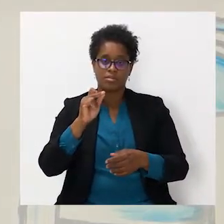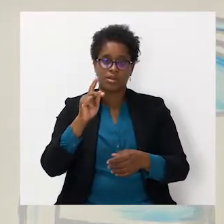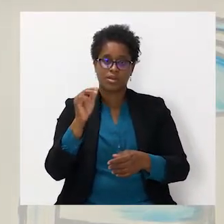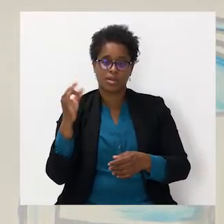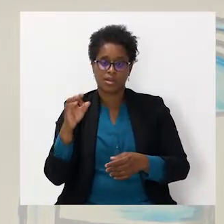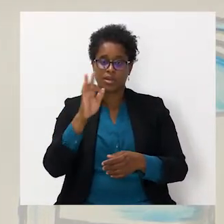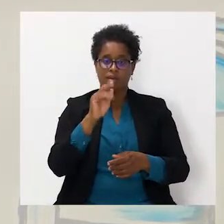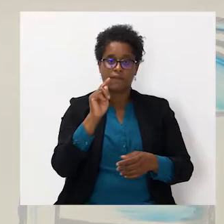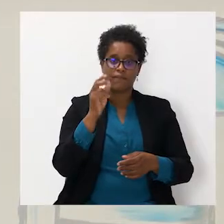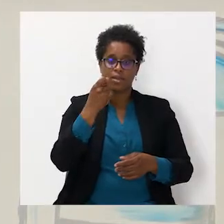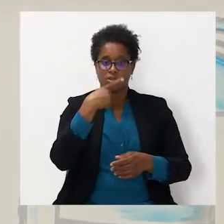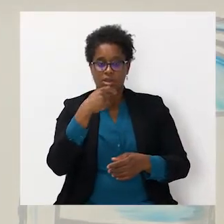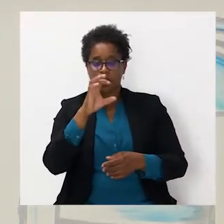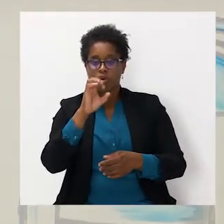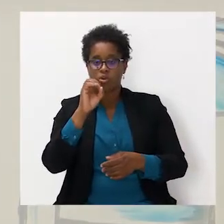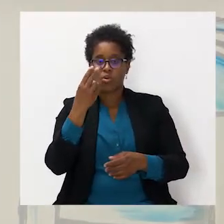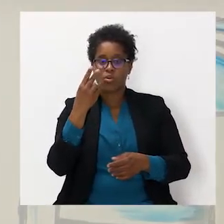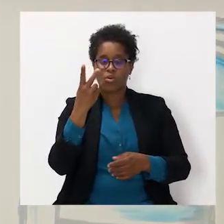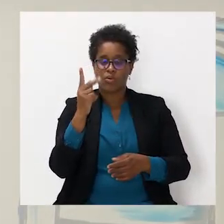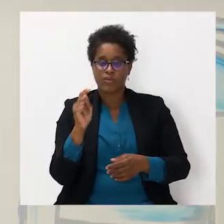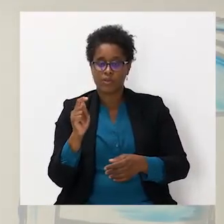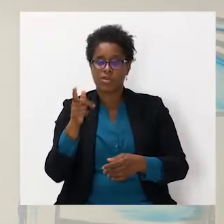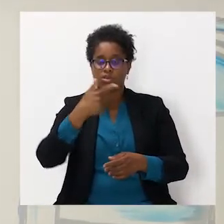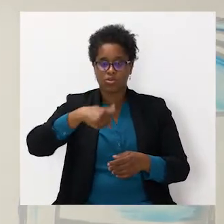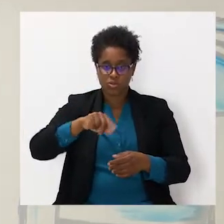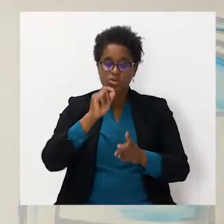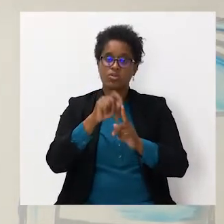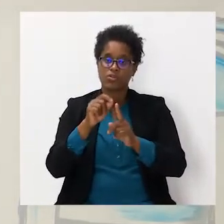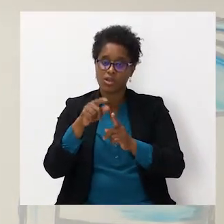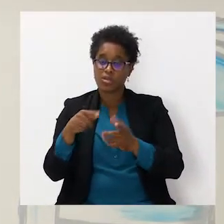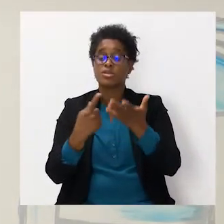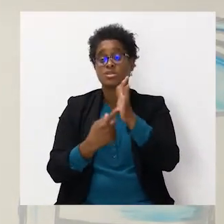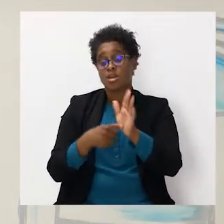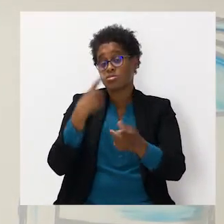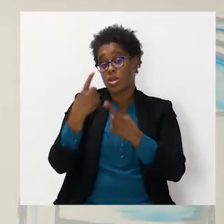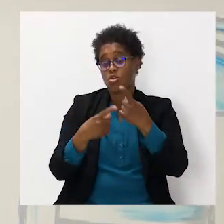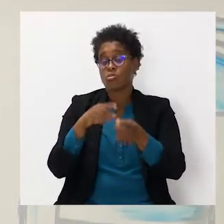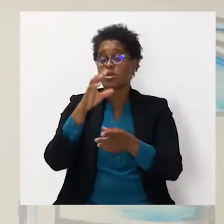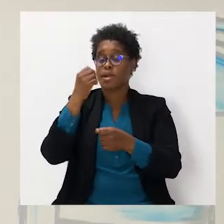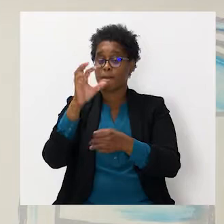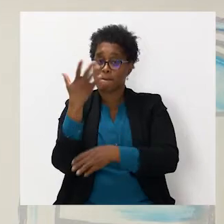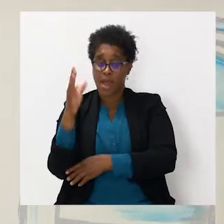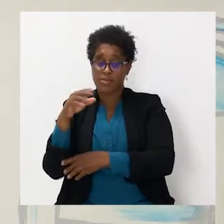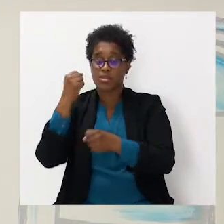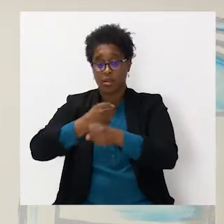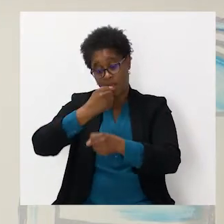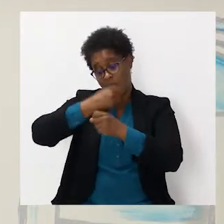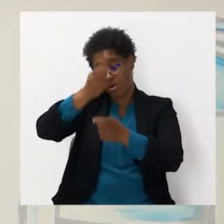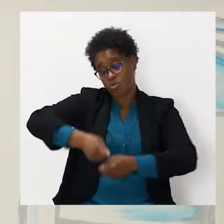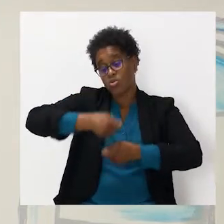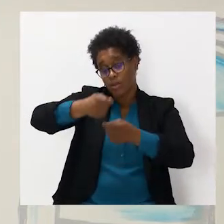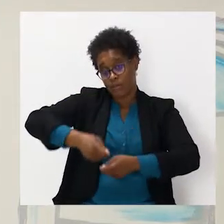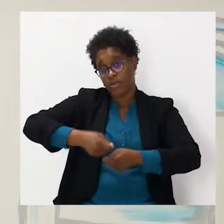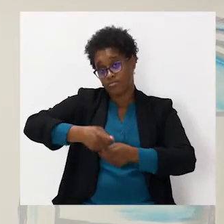e fetos. Nós identificamos hoje plantas, exemplos de algumas plantas cultivadas, ou seja, que